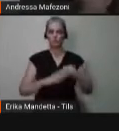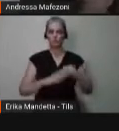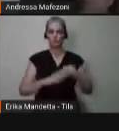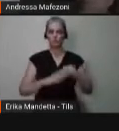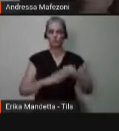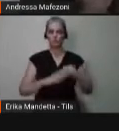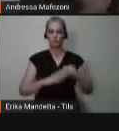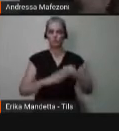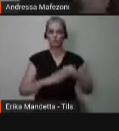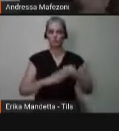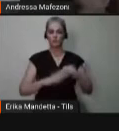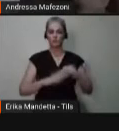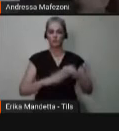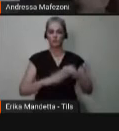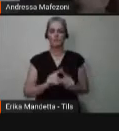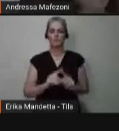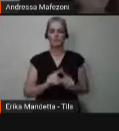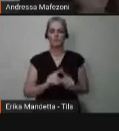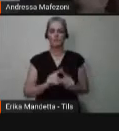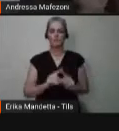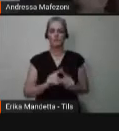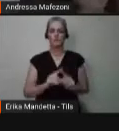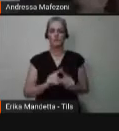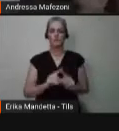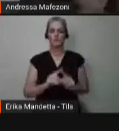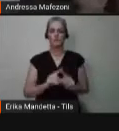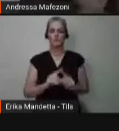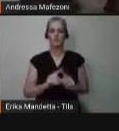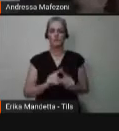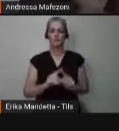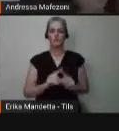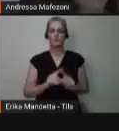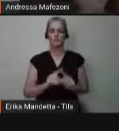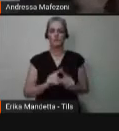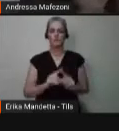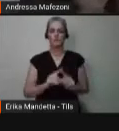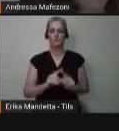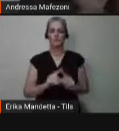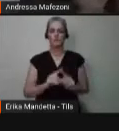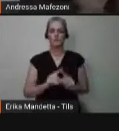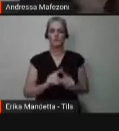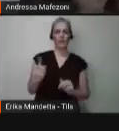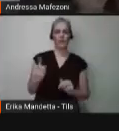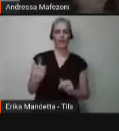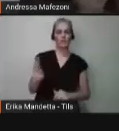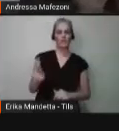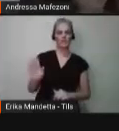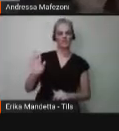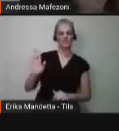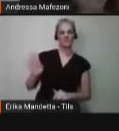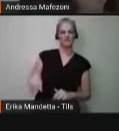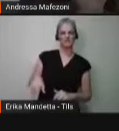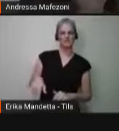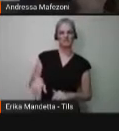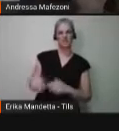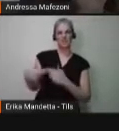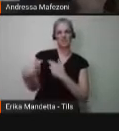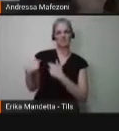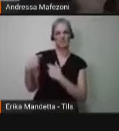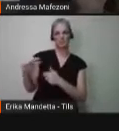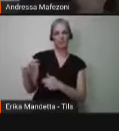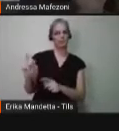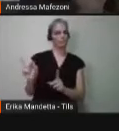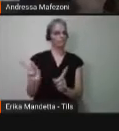não estamos, né, querendo dizer com isso que o professor não tem a sua responsabilidade nesse processo